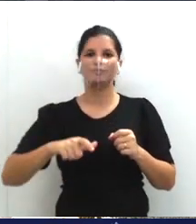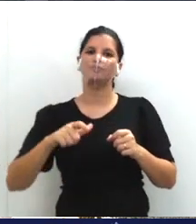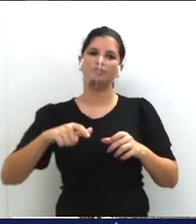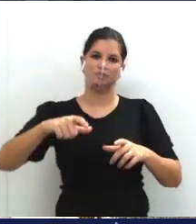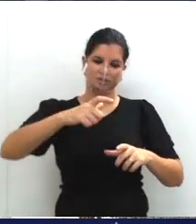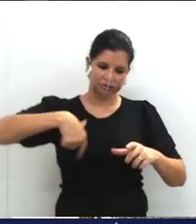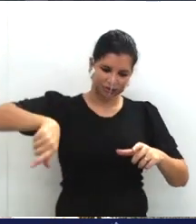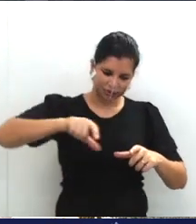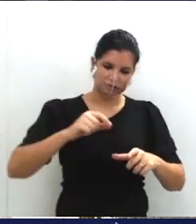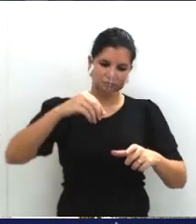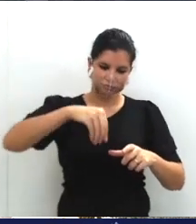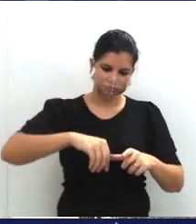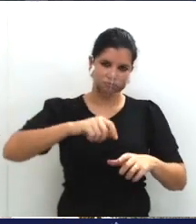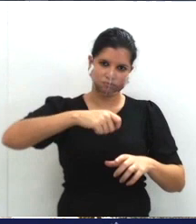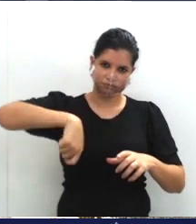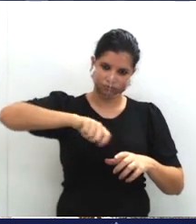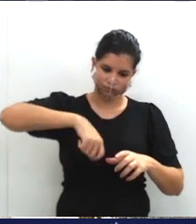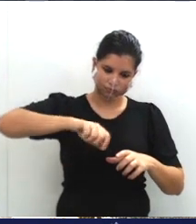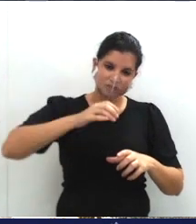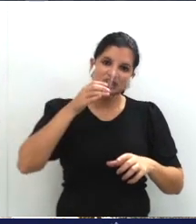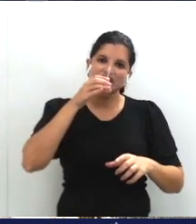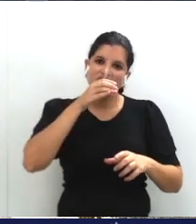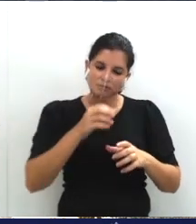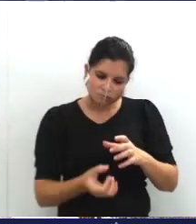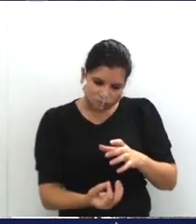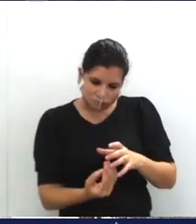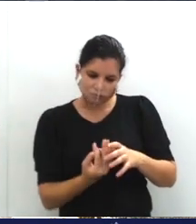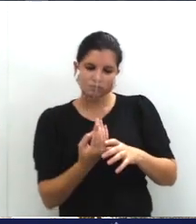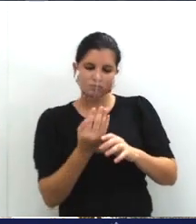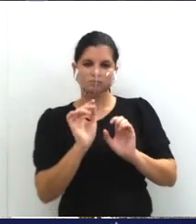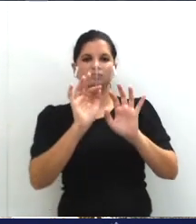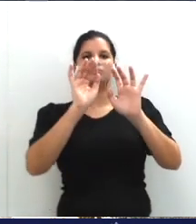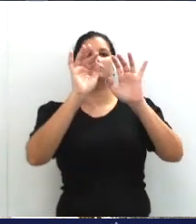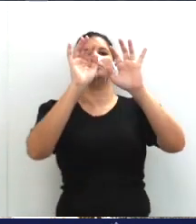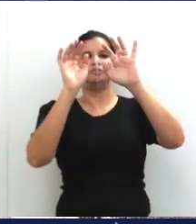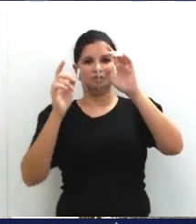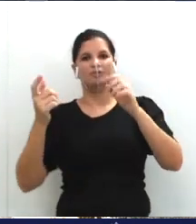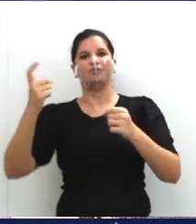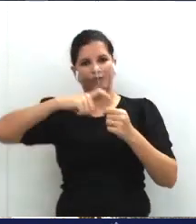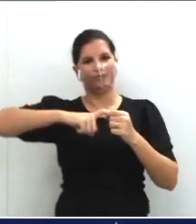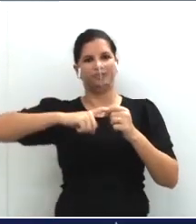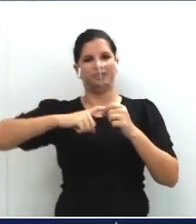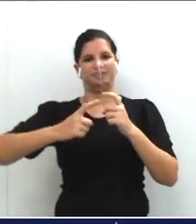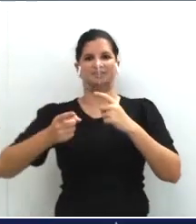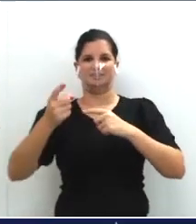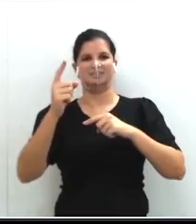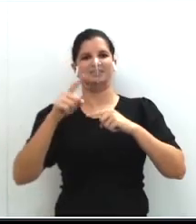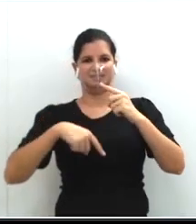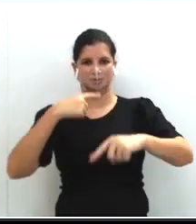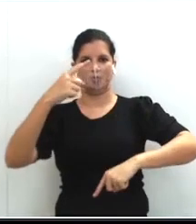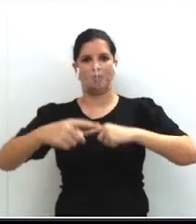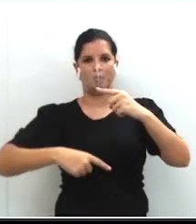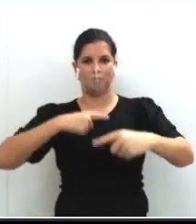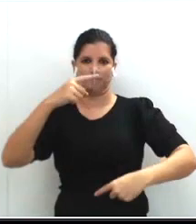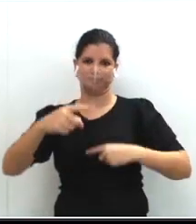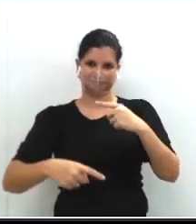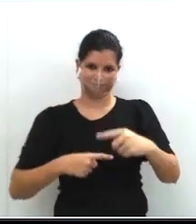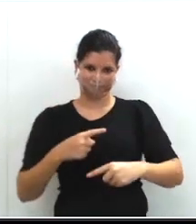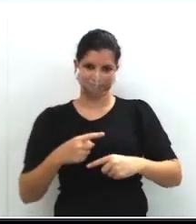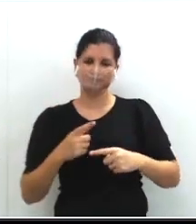tubos da caldeira, dando início aí a um novo ciclo. Mas é lógico que vai existir